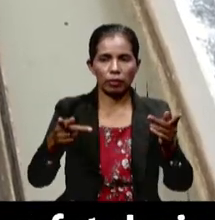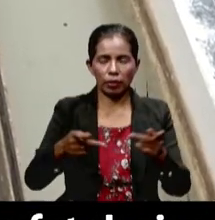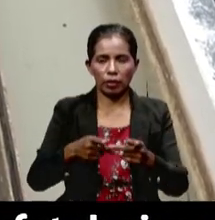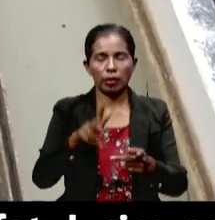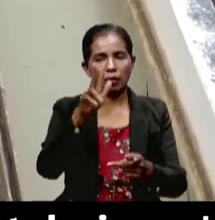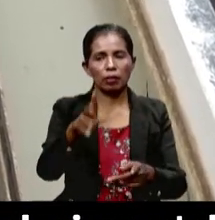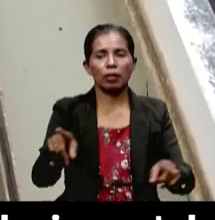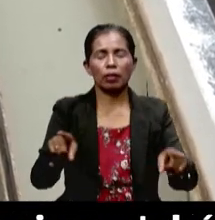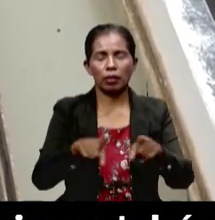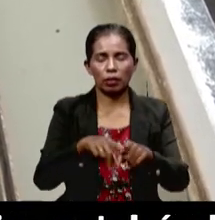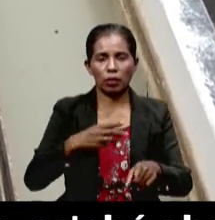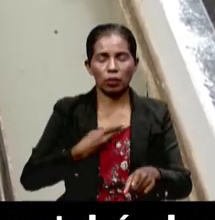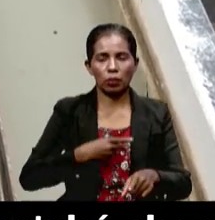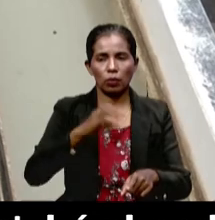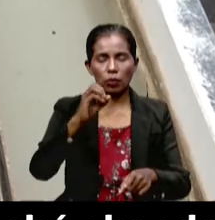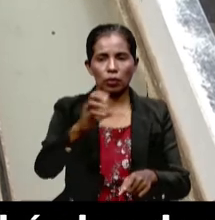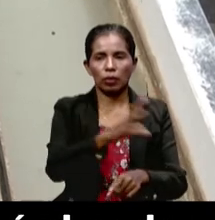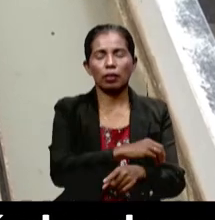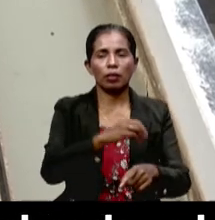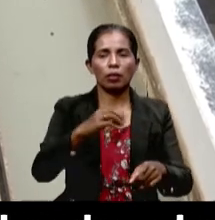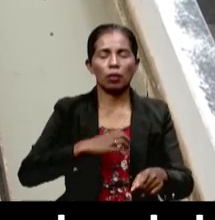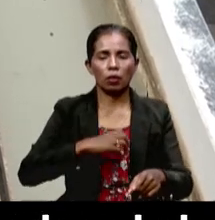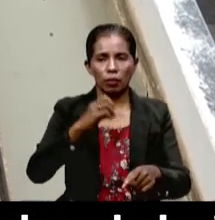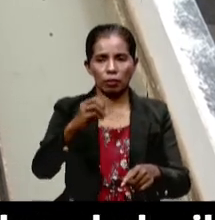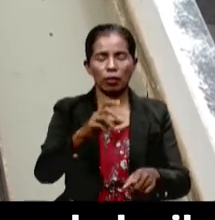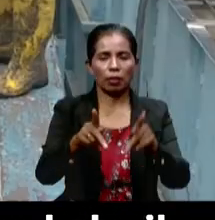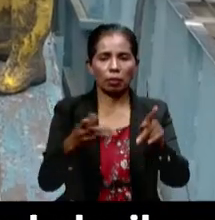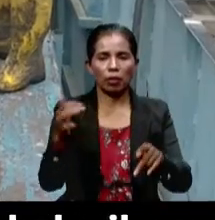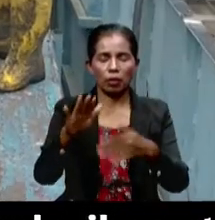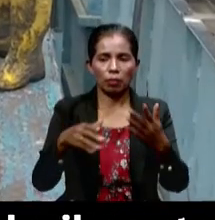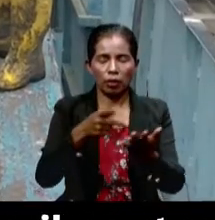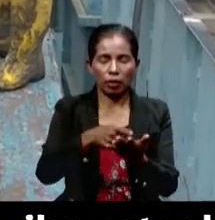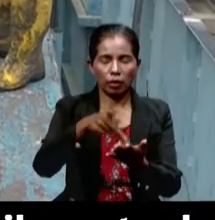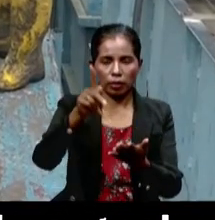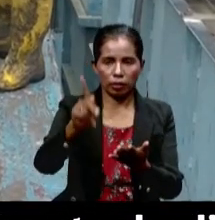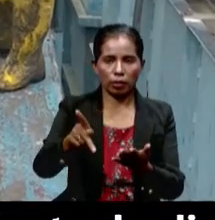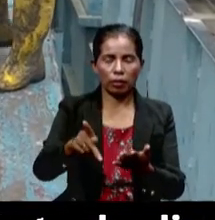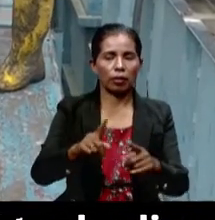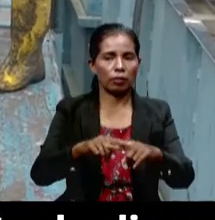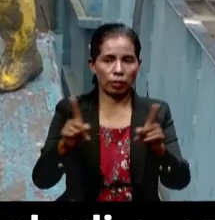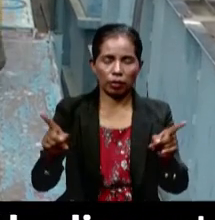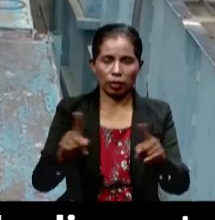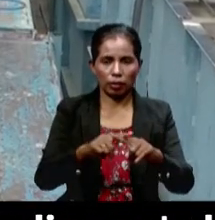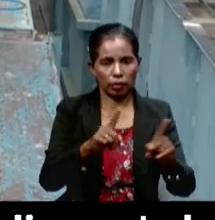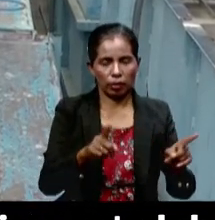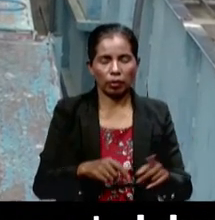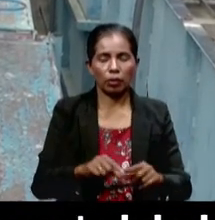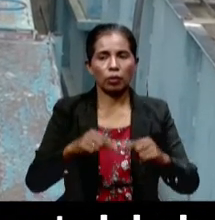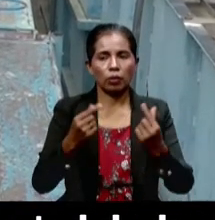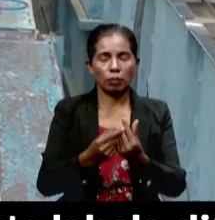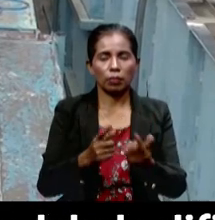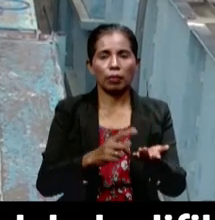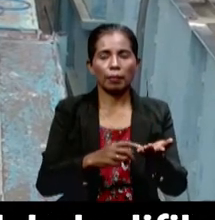tolo hanesan kuluhung, komoro no colmera, nune cliente sira bele selo o custo nebe la hanesan. Equipa técnico BTL